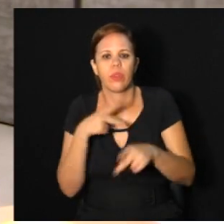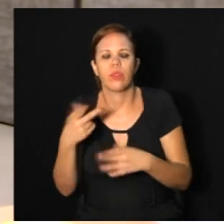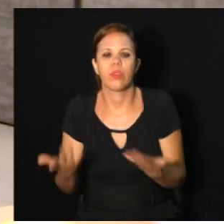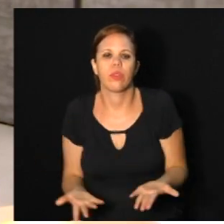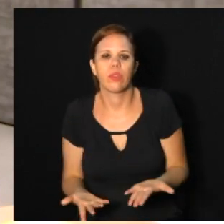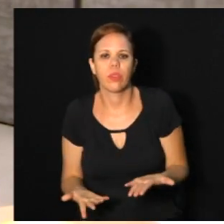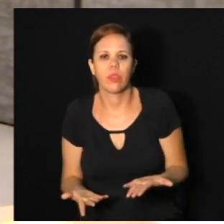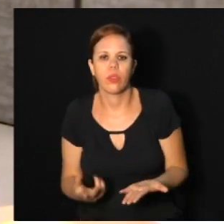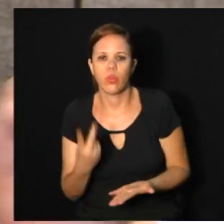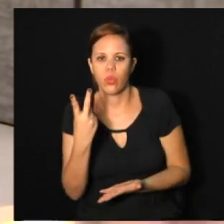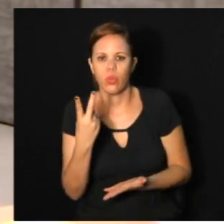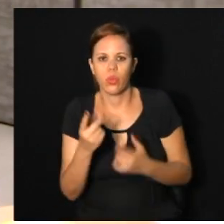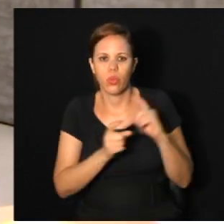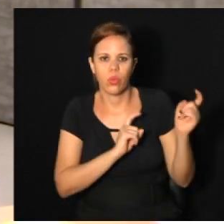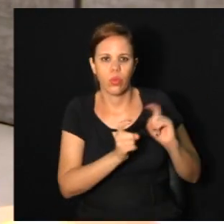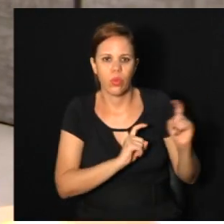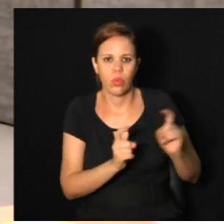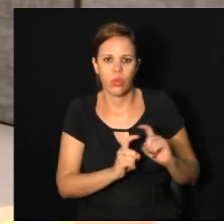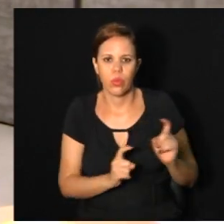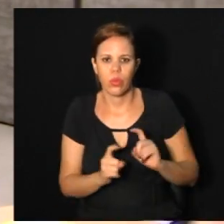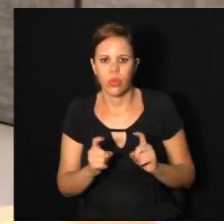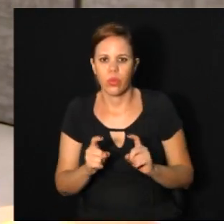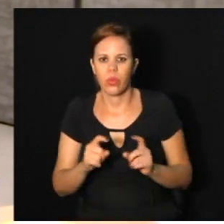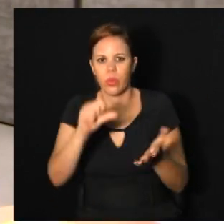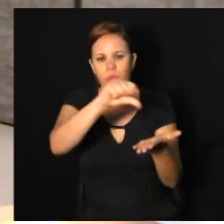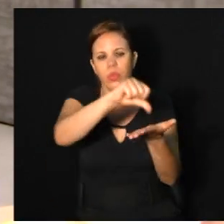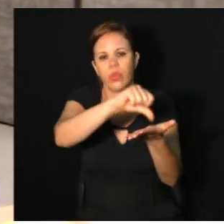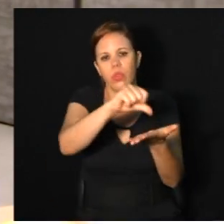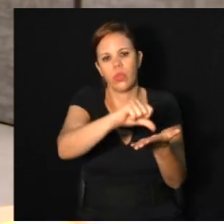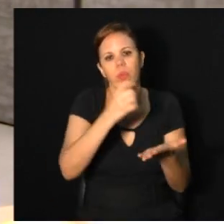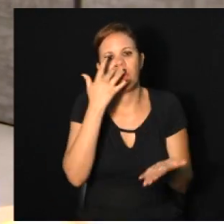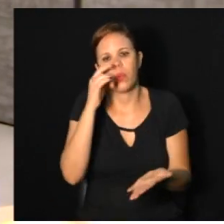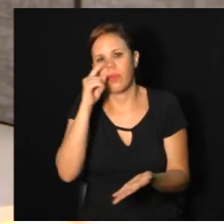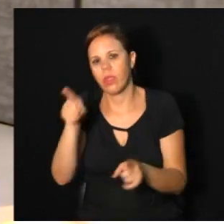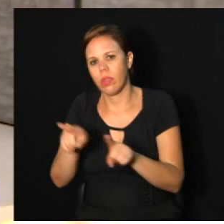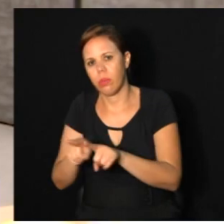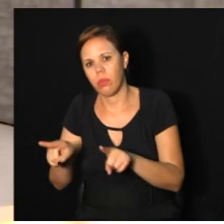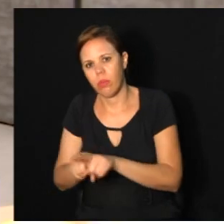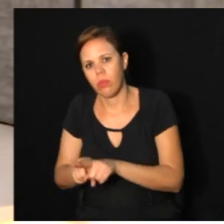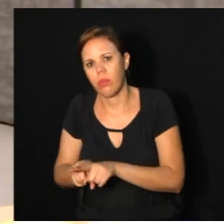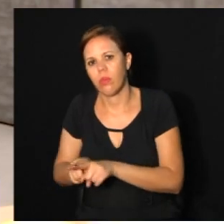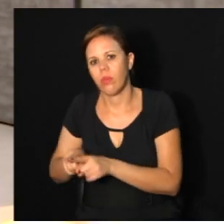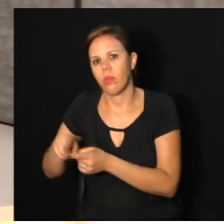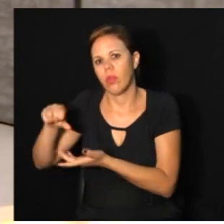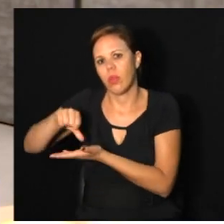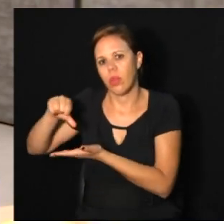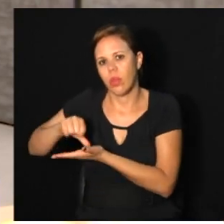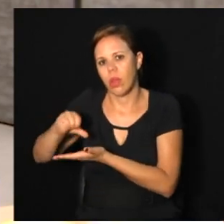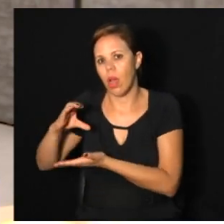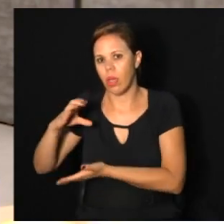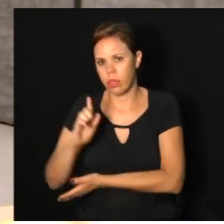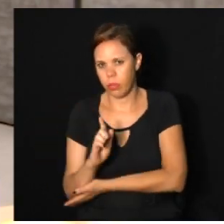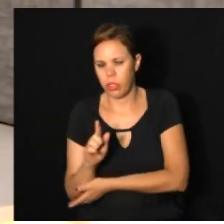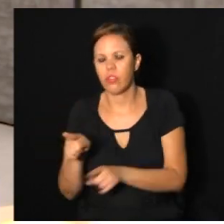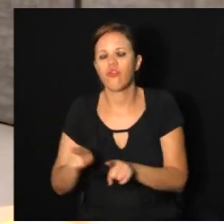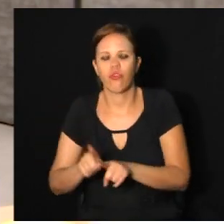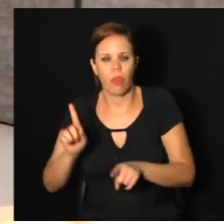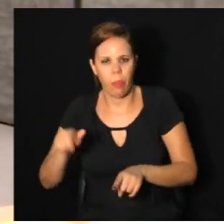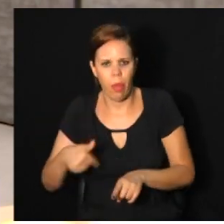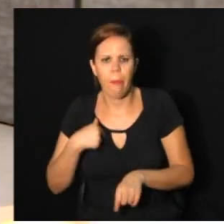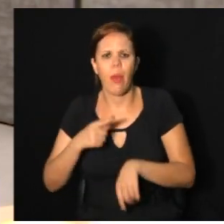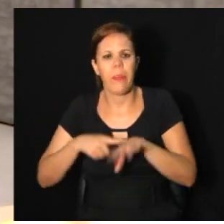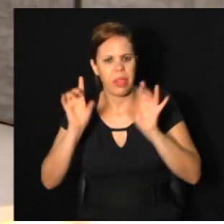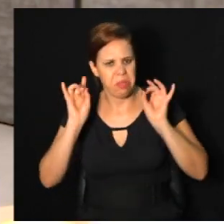realizamos 2 reuniões, uma delas na região sudoeste, lá no Ouro Verde, e a outra na região noroeste, no Campo Grande. Então foram momentos